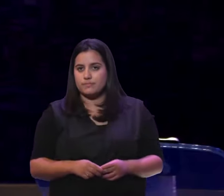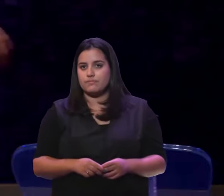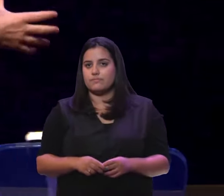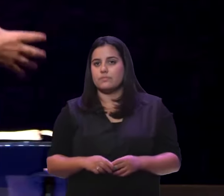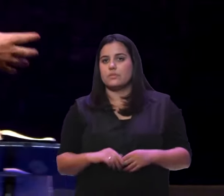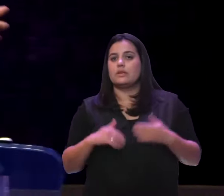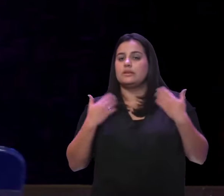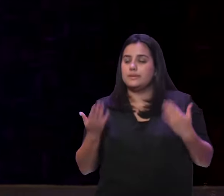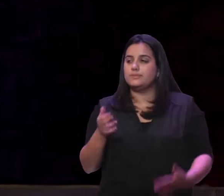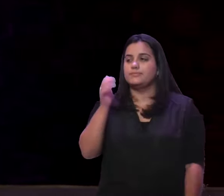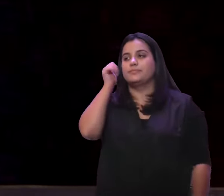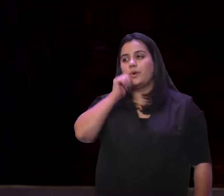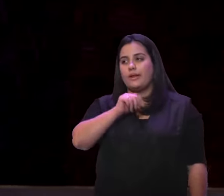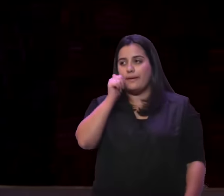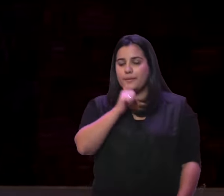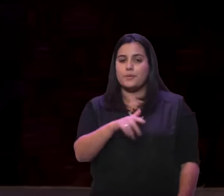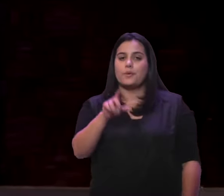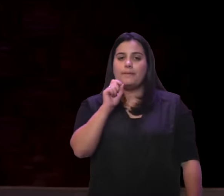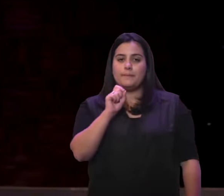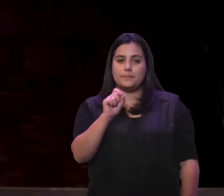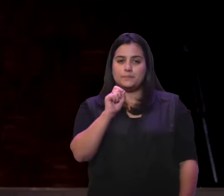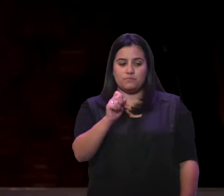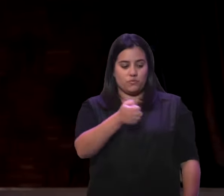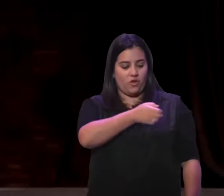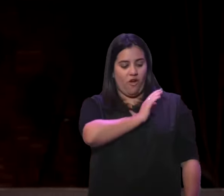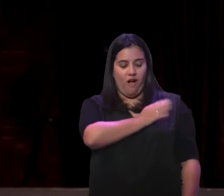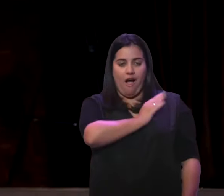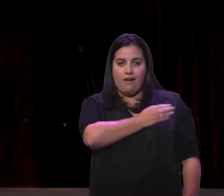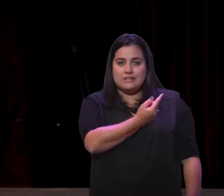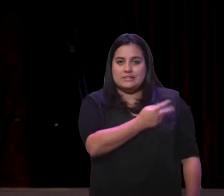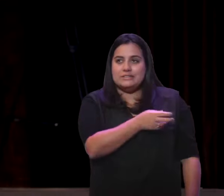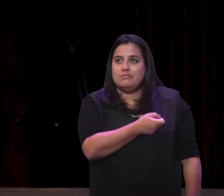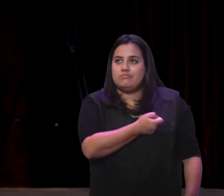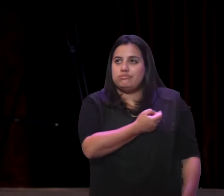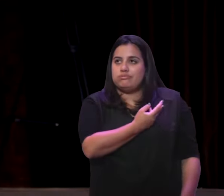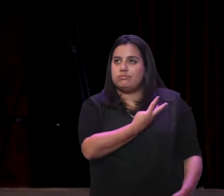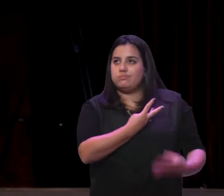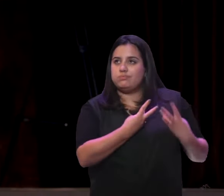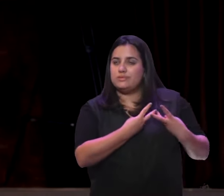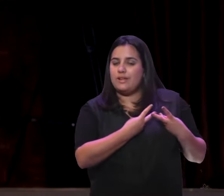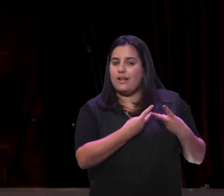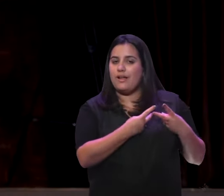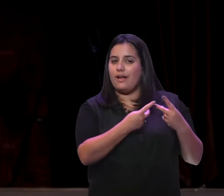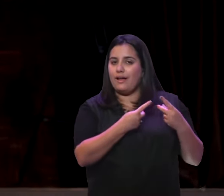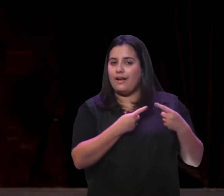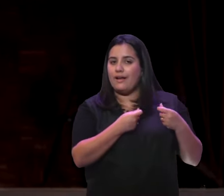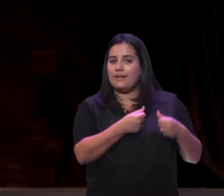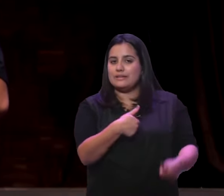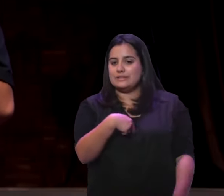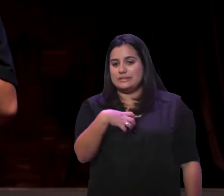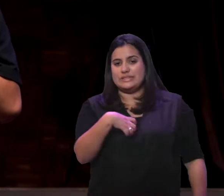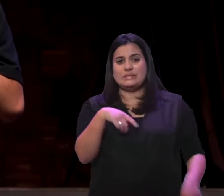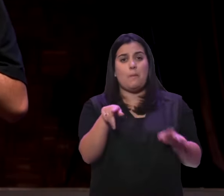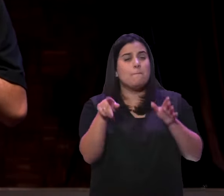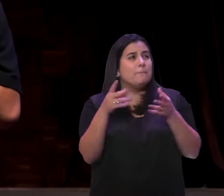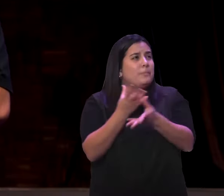de um tempo, essa mulher, o coração dela começa a se derreter aos poucos. Ela era cheia de